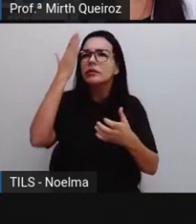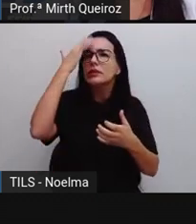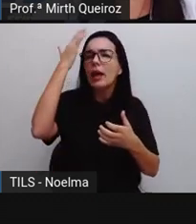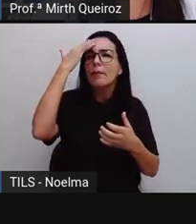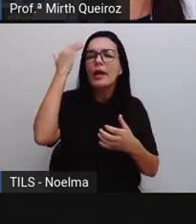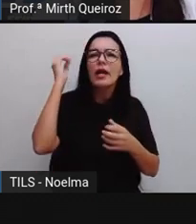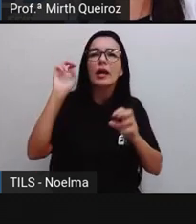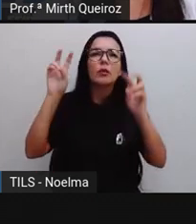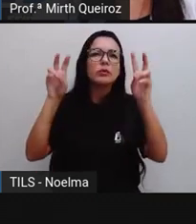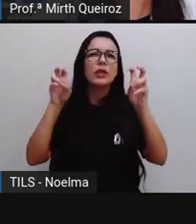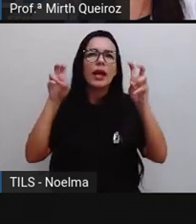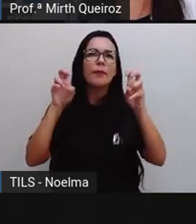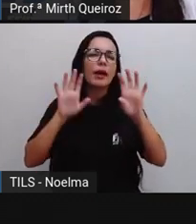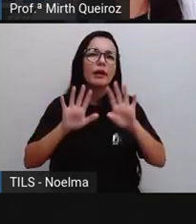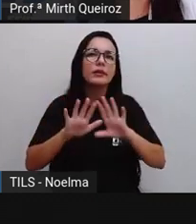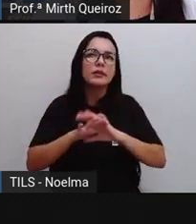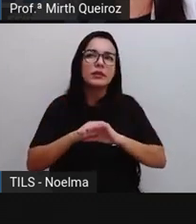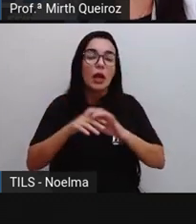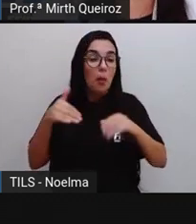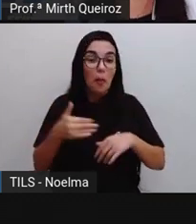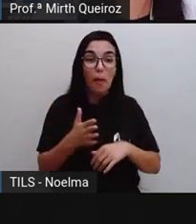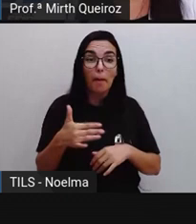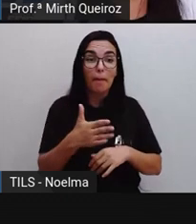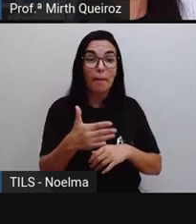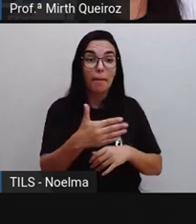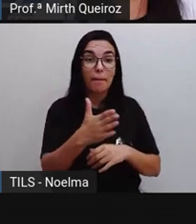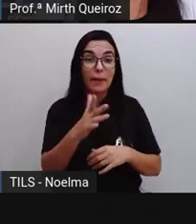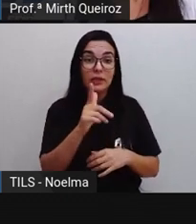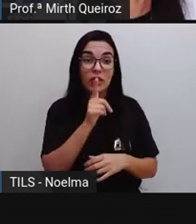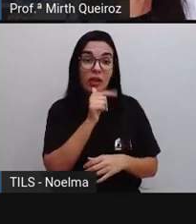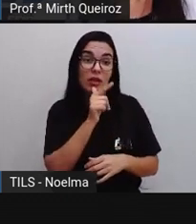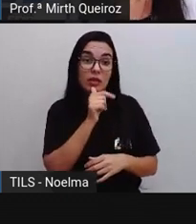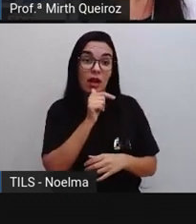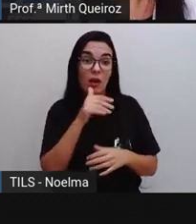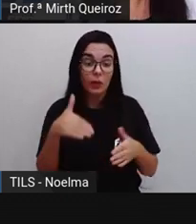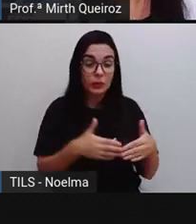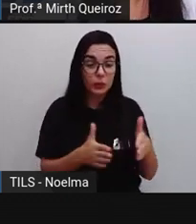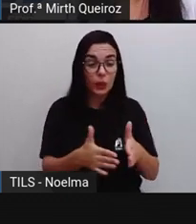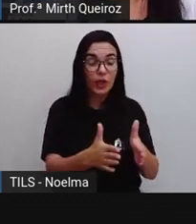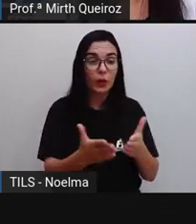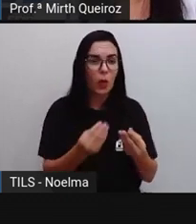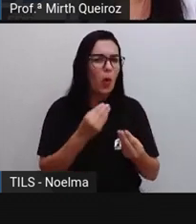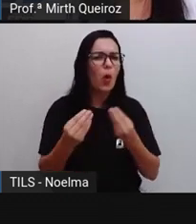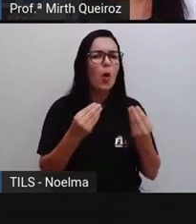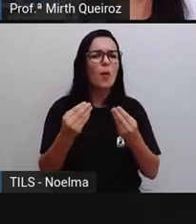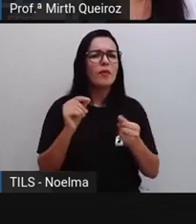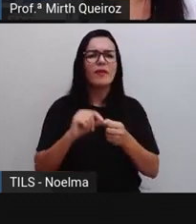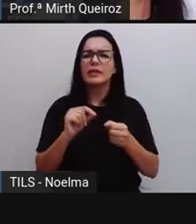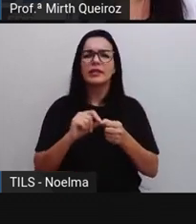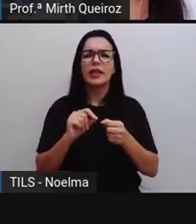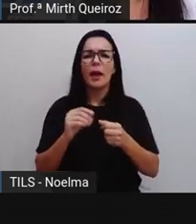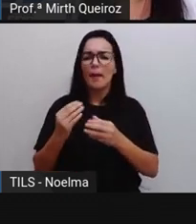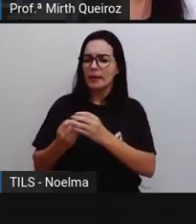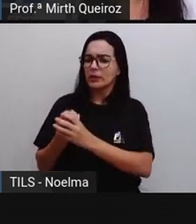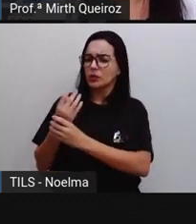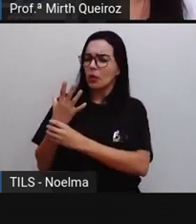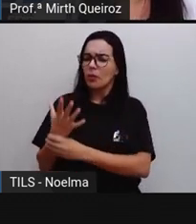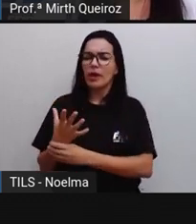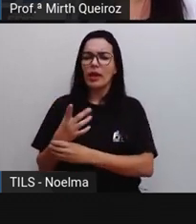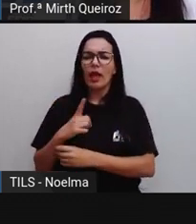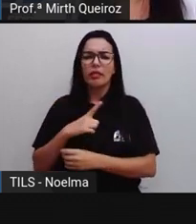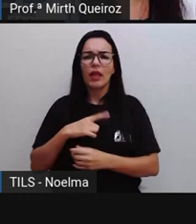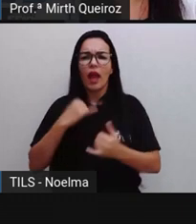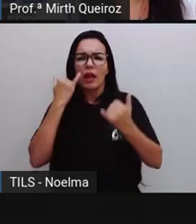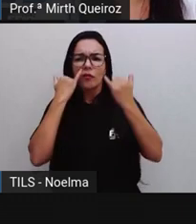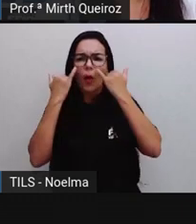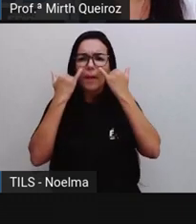sobre os peixes de água doce. Como é que eles faziam para poder descobrir, terem algumas